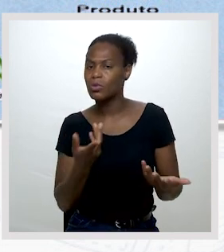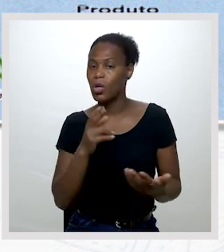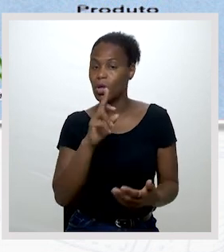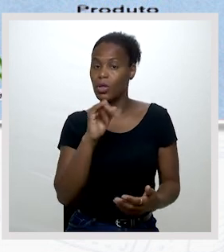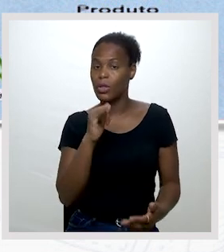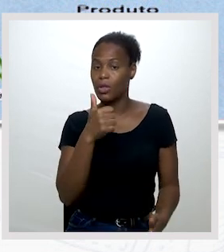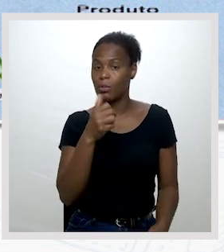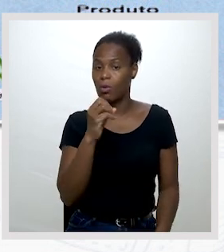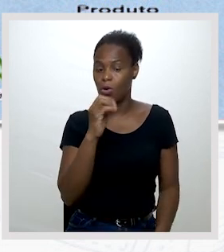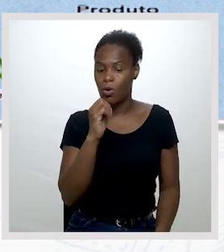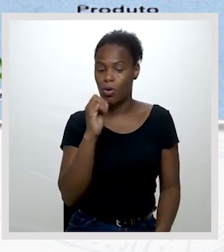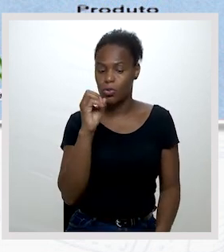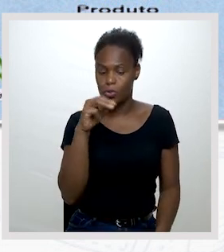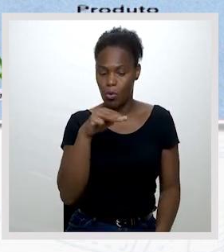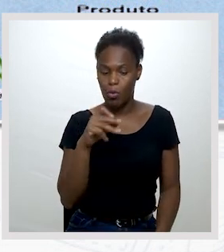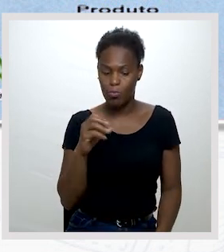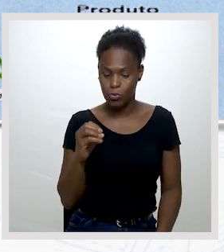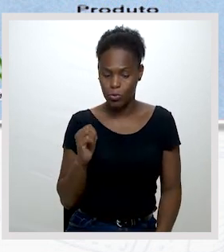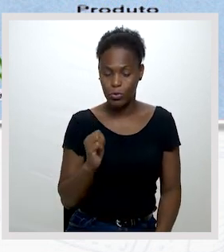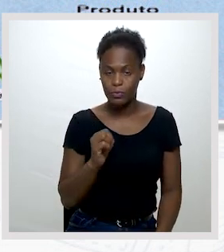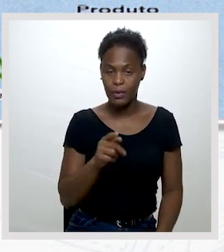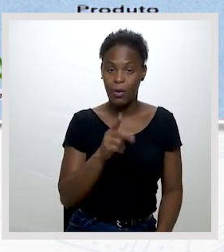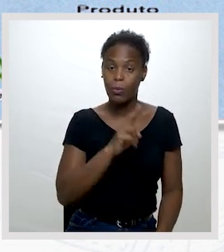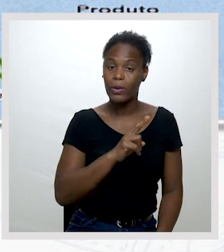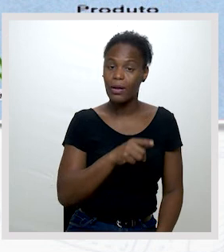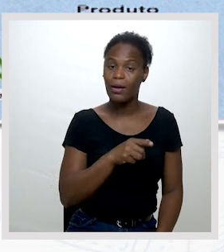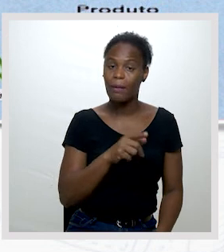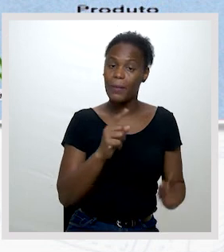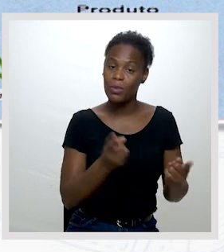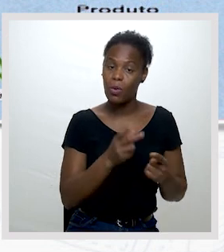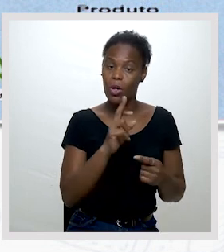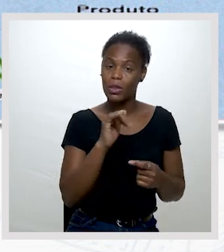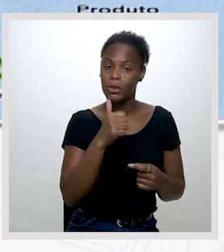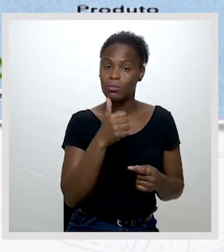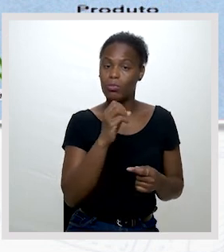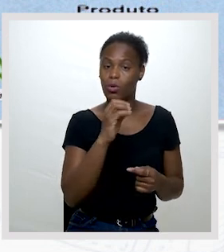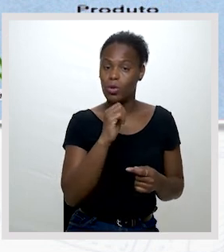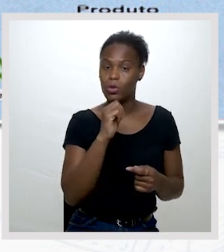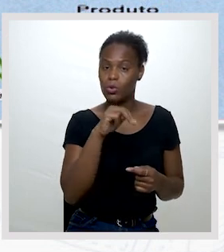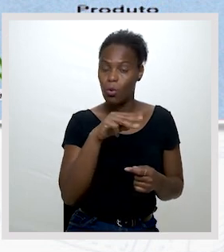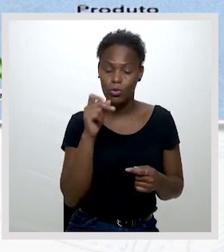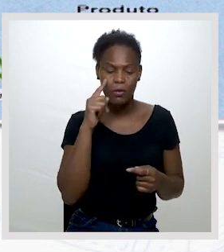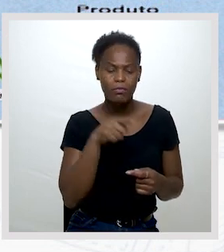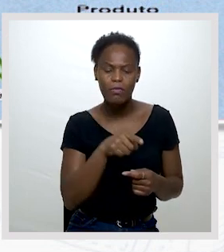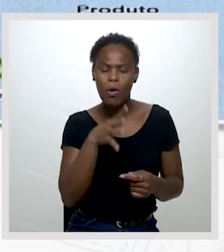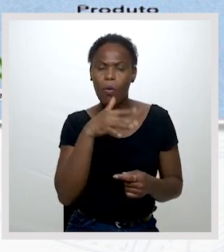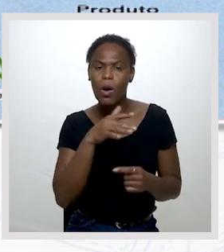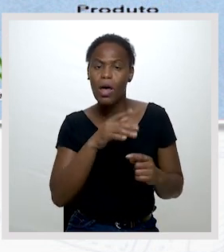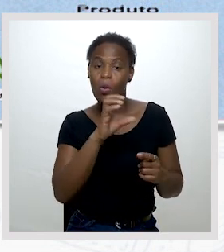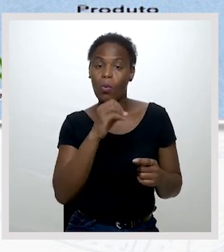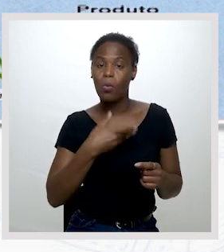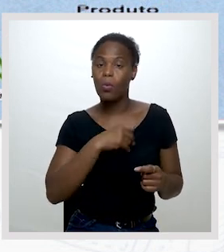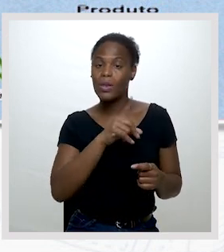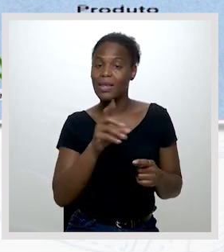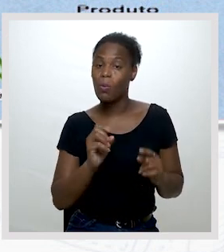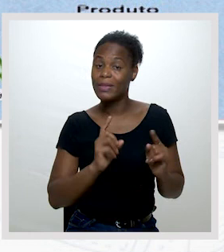pelos ribossomas. Ou seja, a unidade menor do ribossoma identifica o codão de iniciação